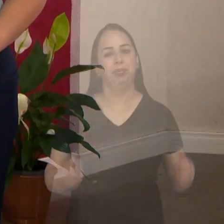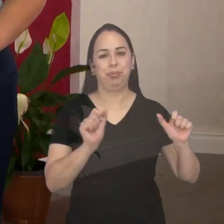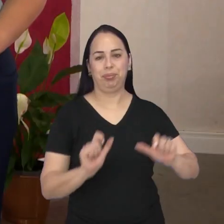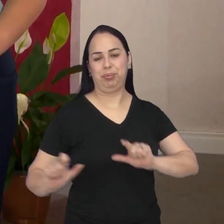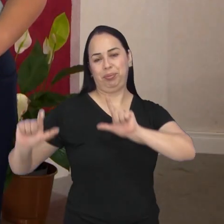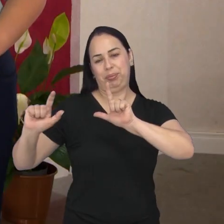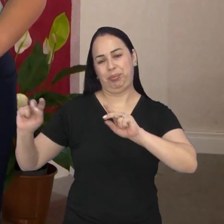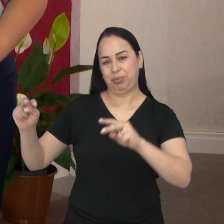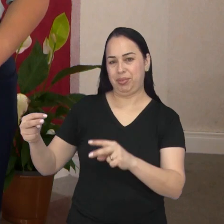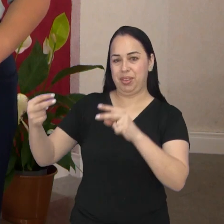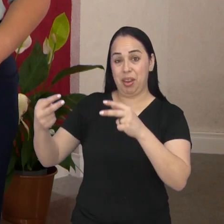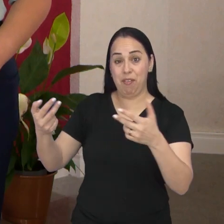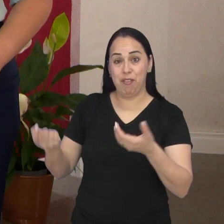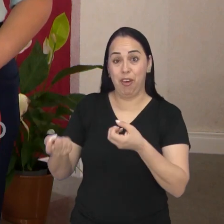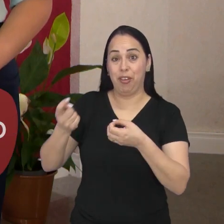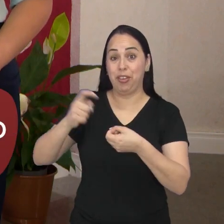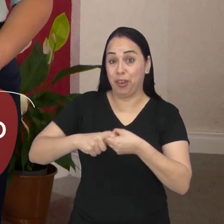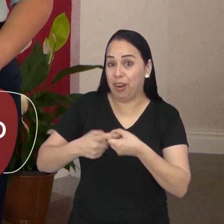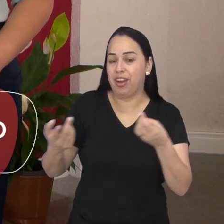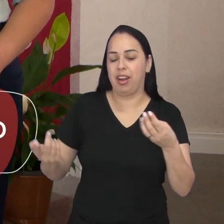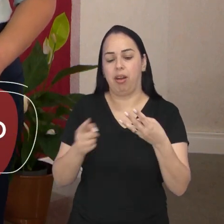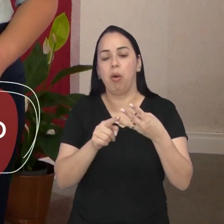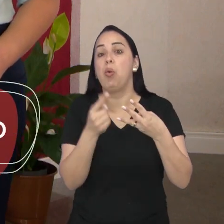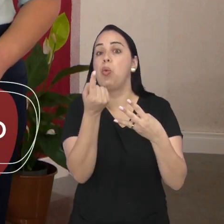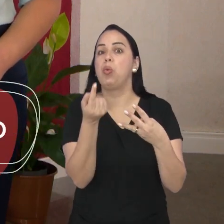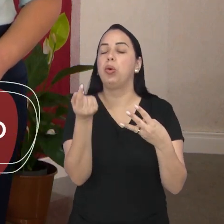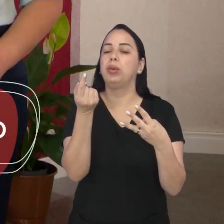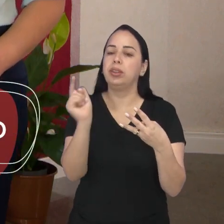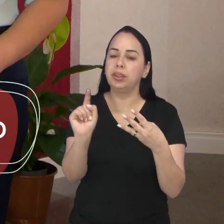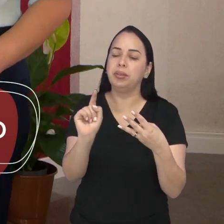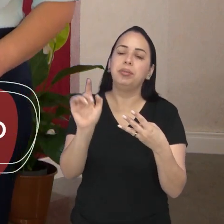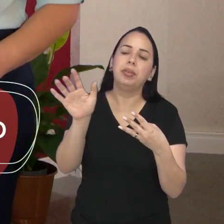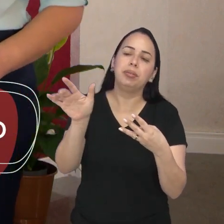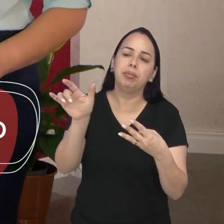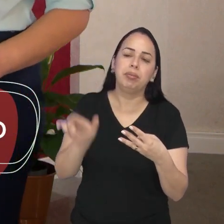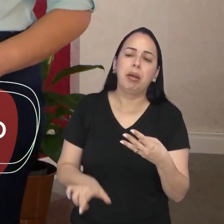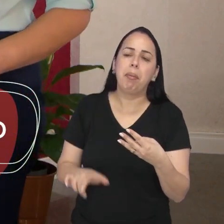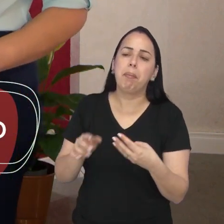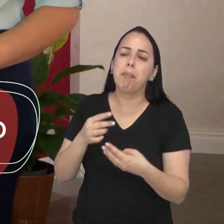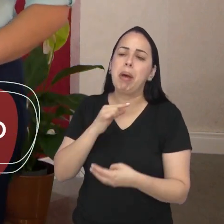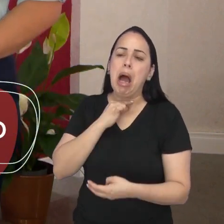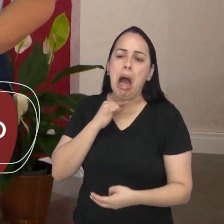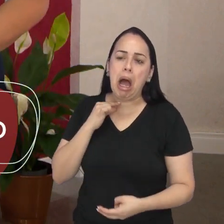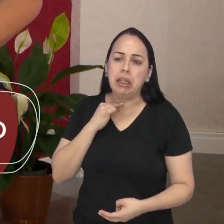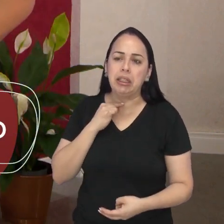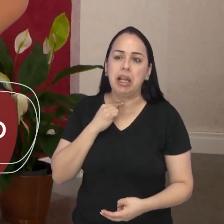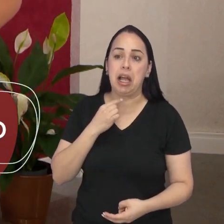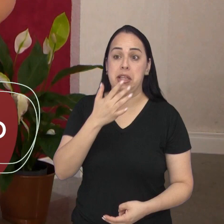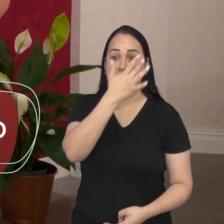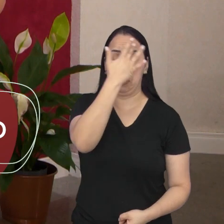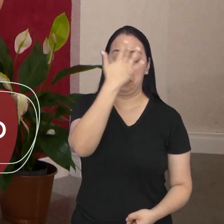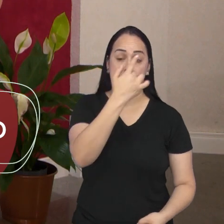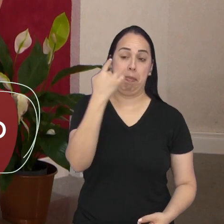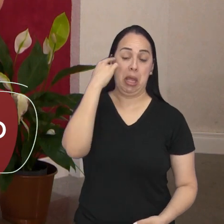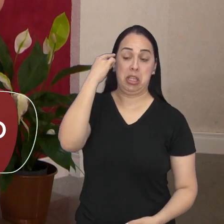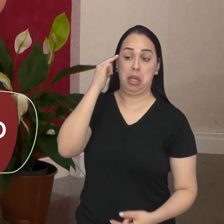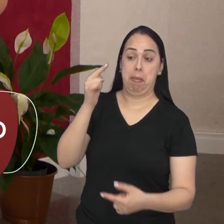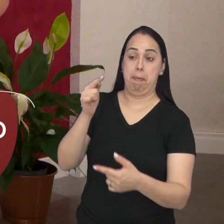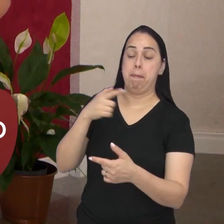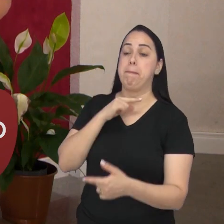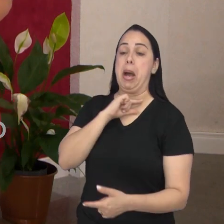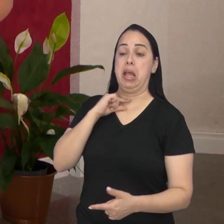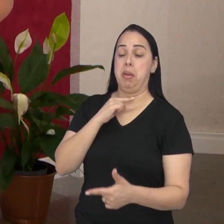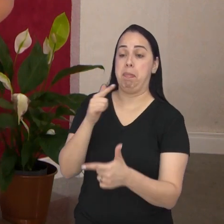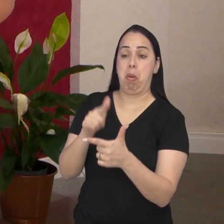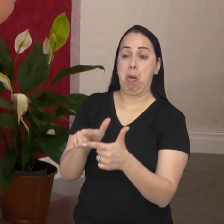Entrevistas, último bloco do nosso programa. Padre, Quem pensa que padre não tem problema se engana, né?